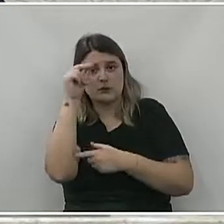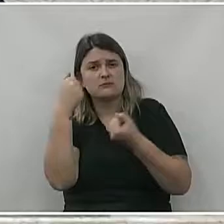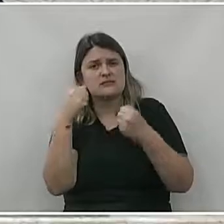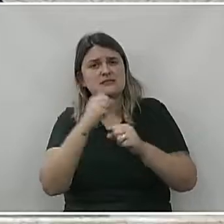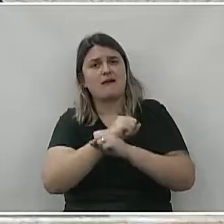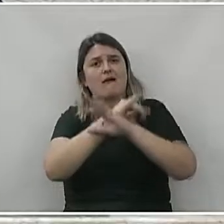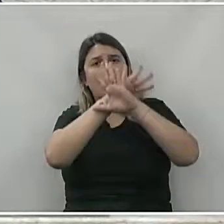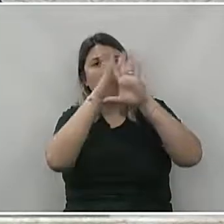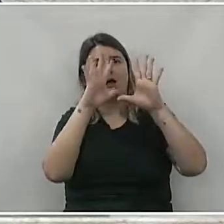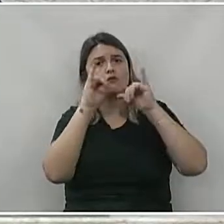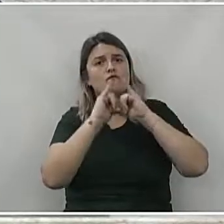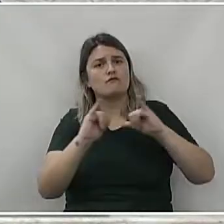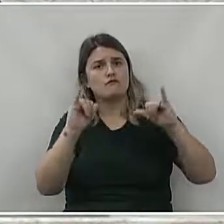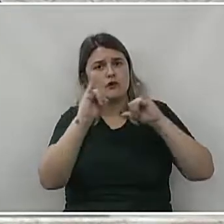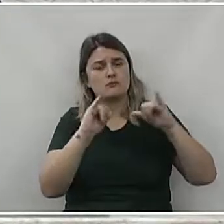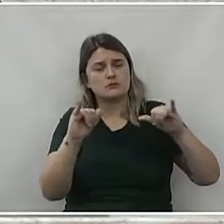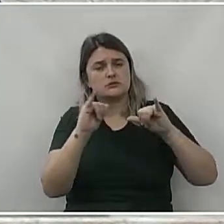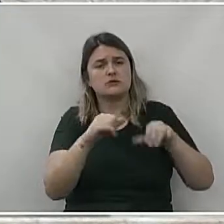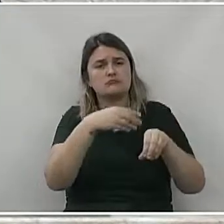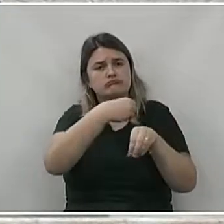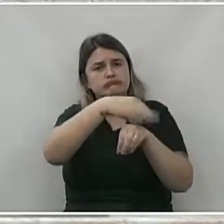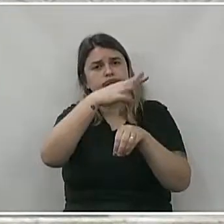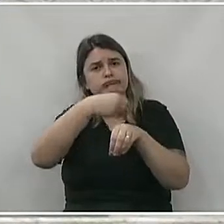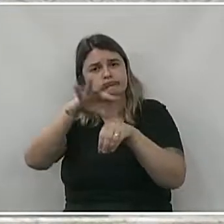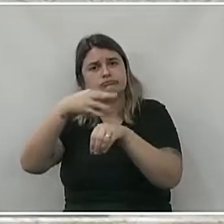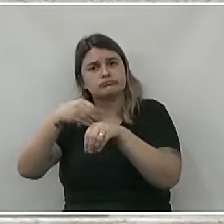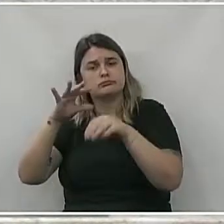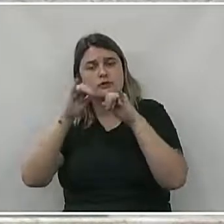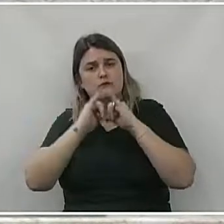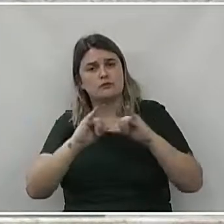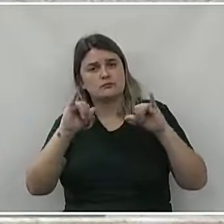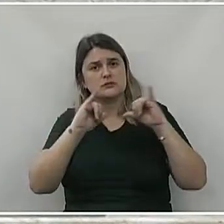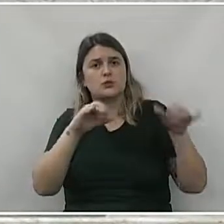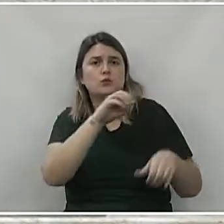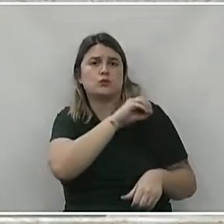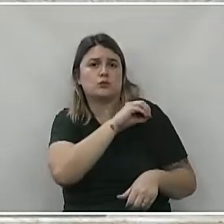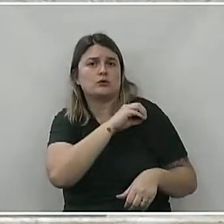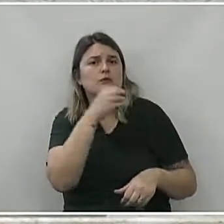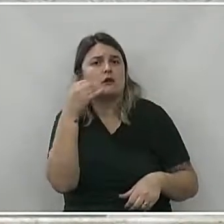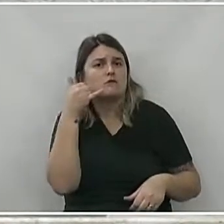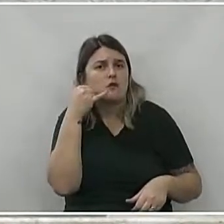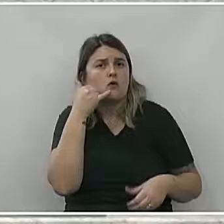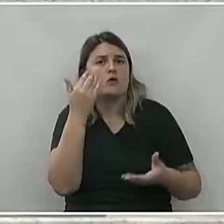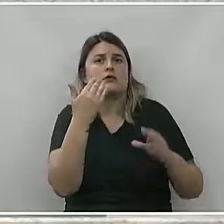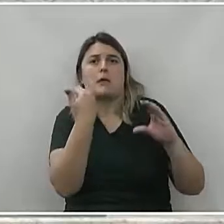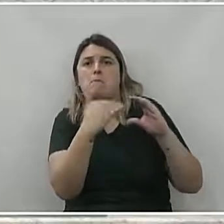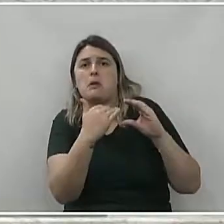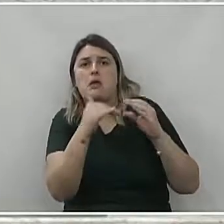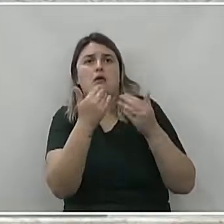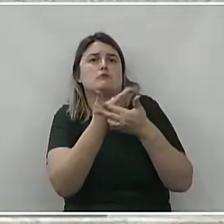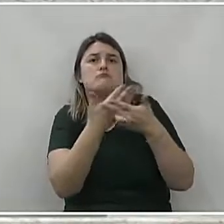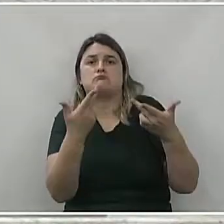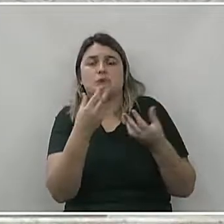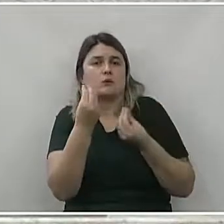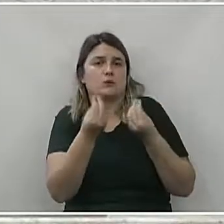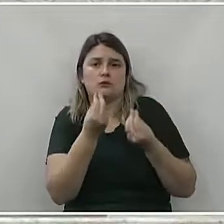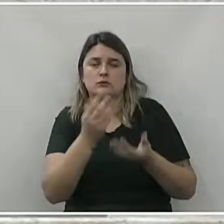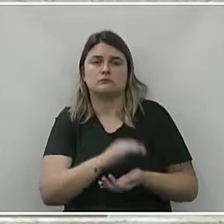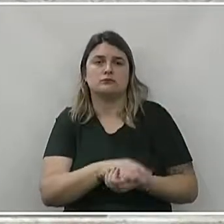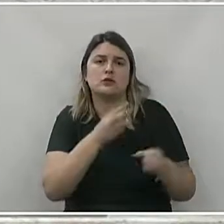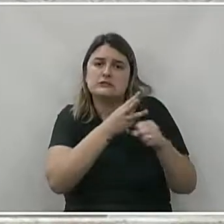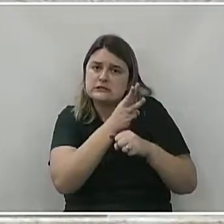questões, seria muito viável mesmo que disponibilizasse um meio mais comum,